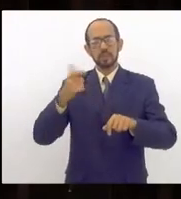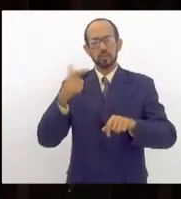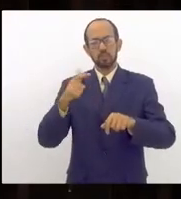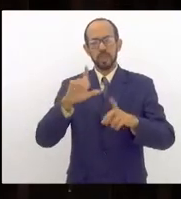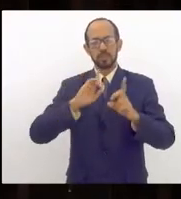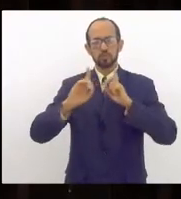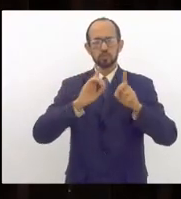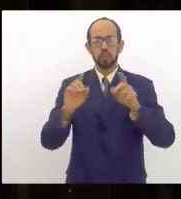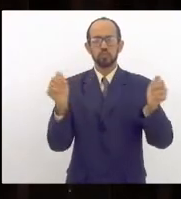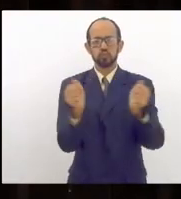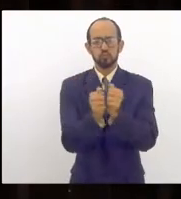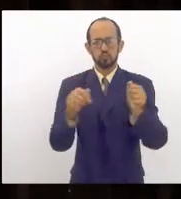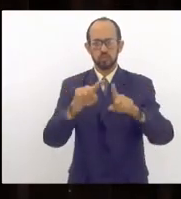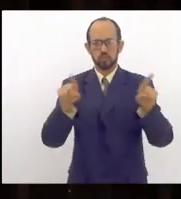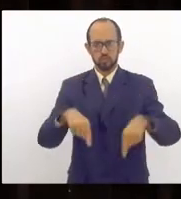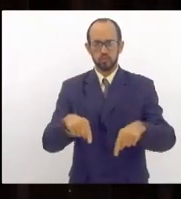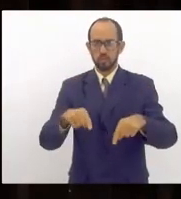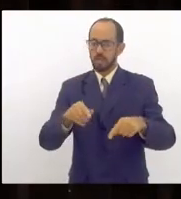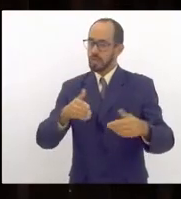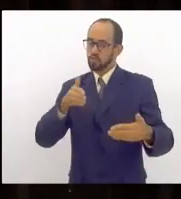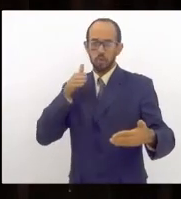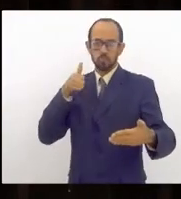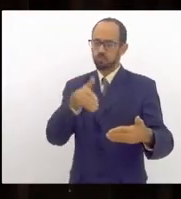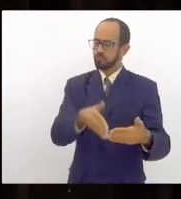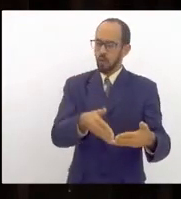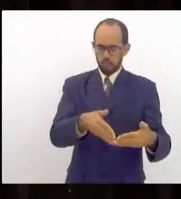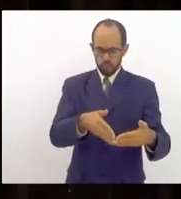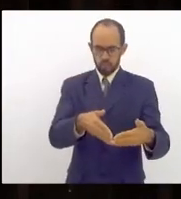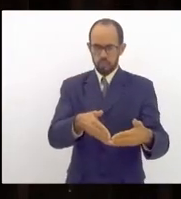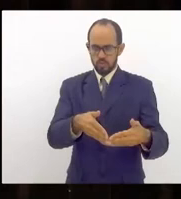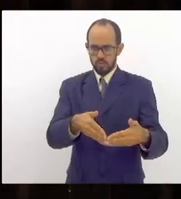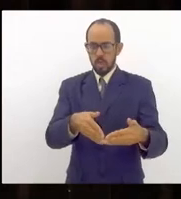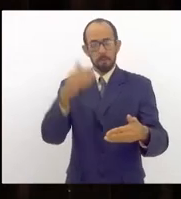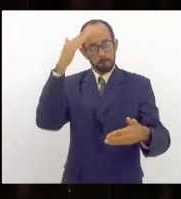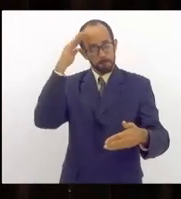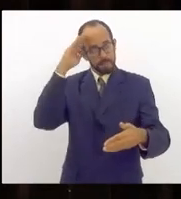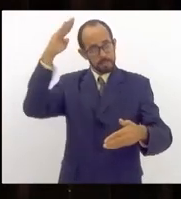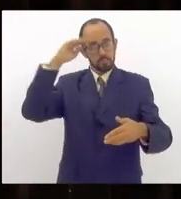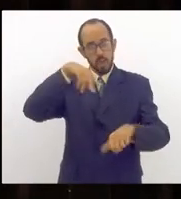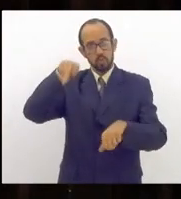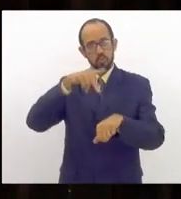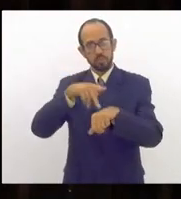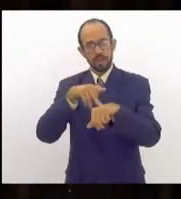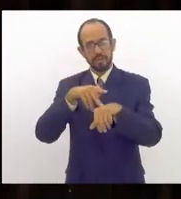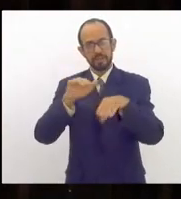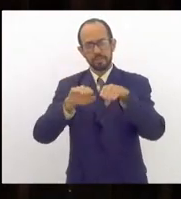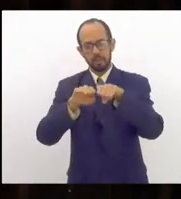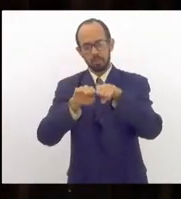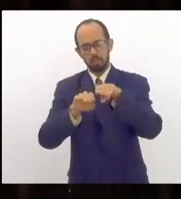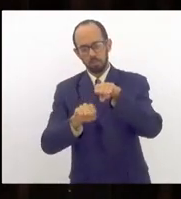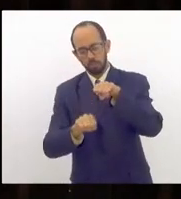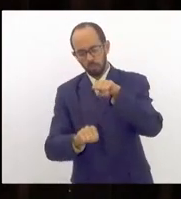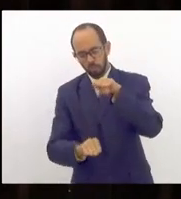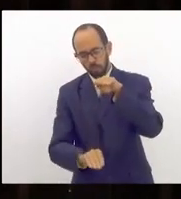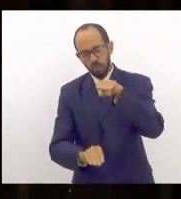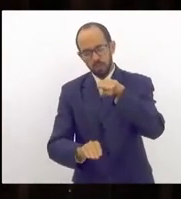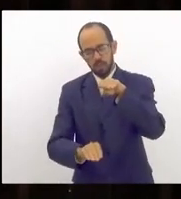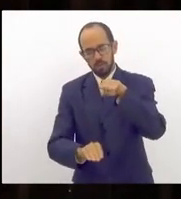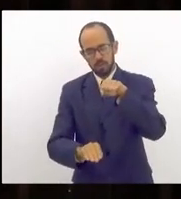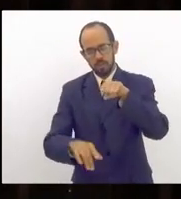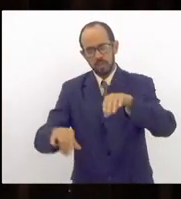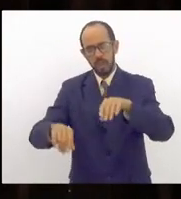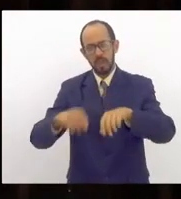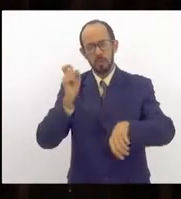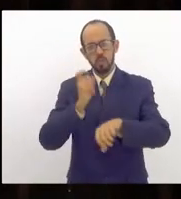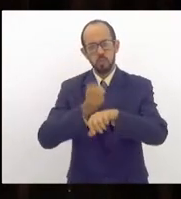dela né ainda mais num país com tanta desigualdade né num país que ainda sente de maneira muito dura os